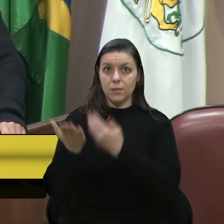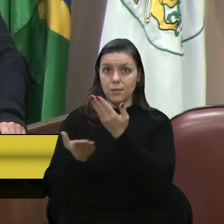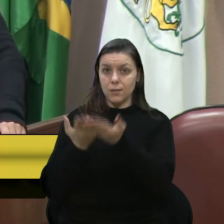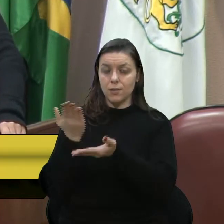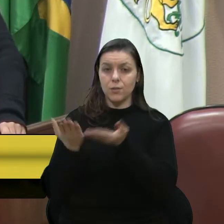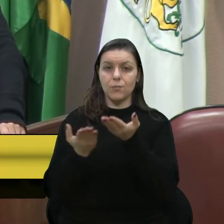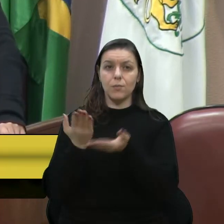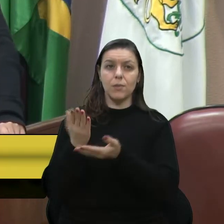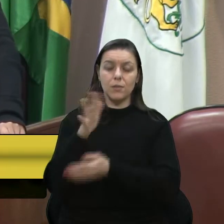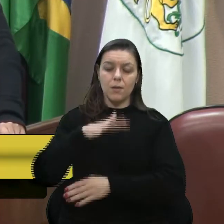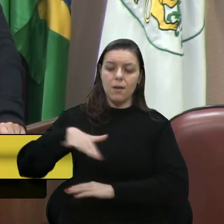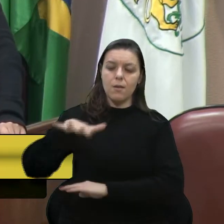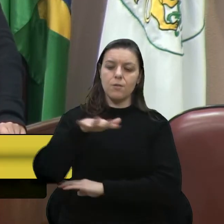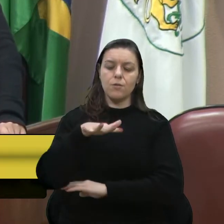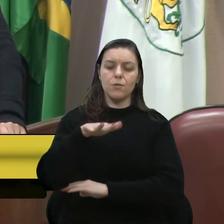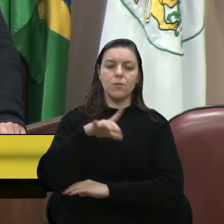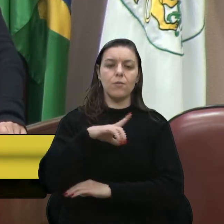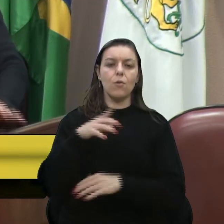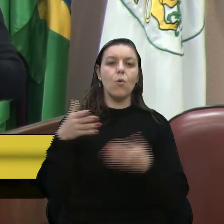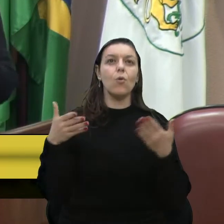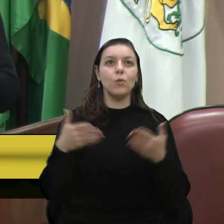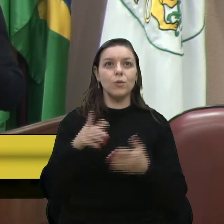região. Atualmente, nós temos